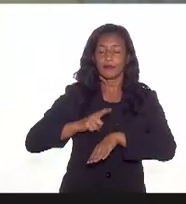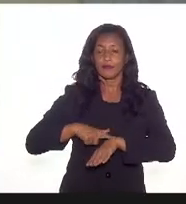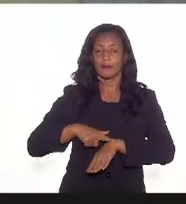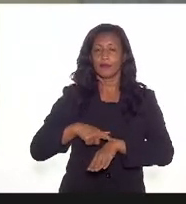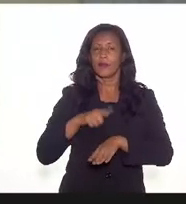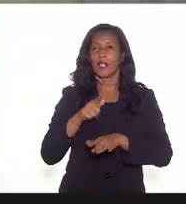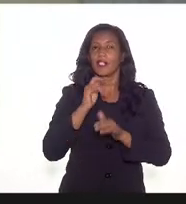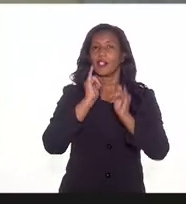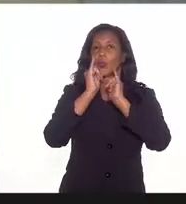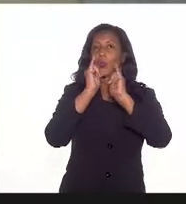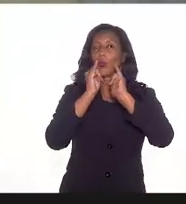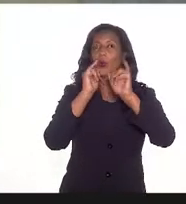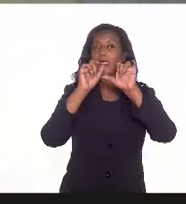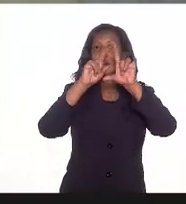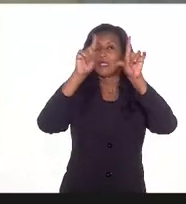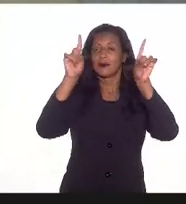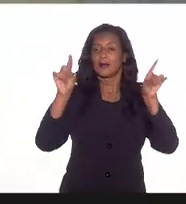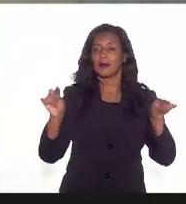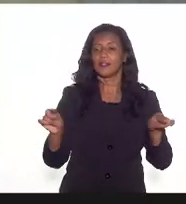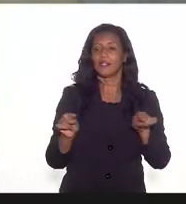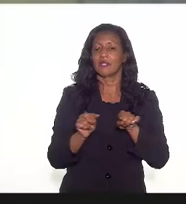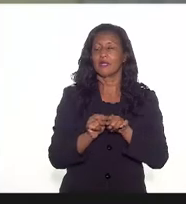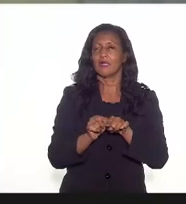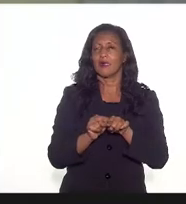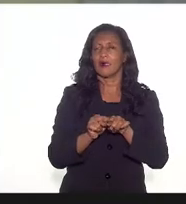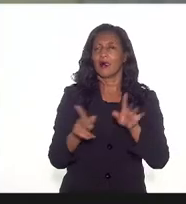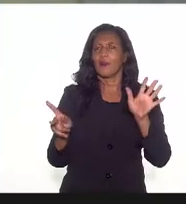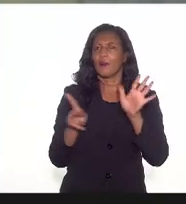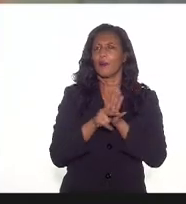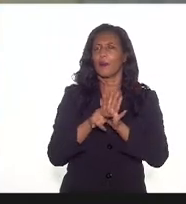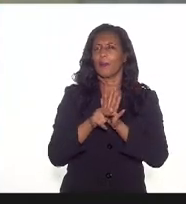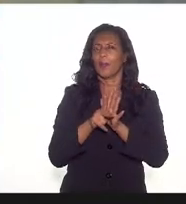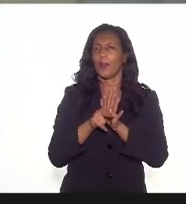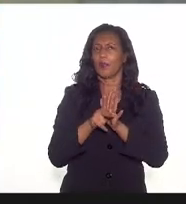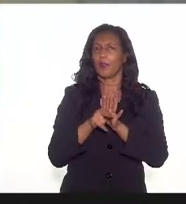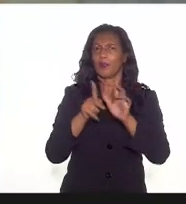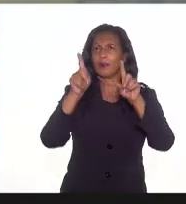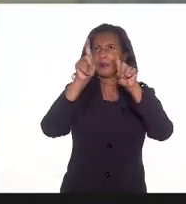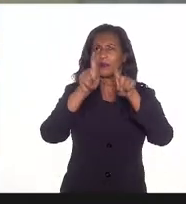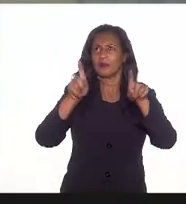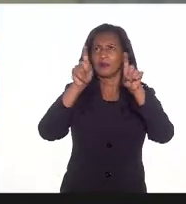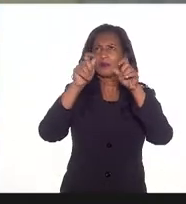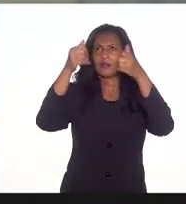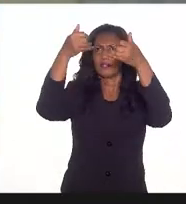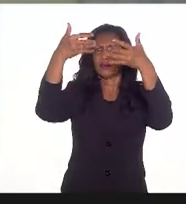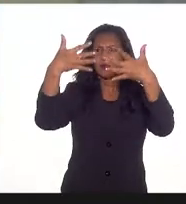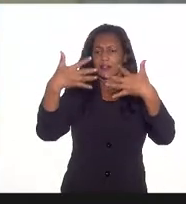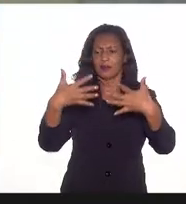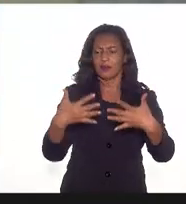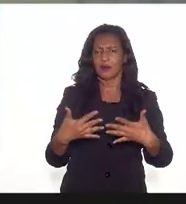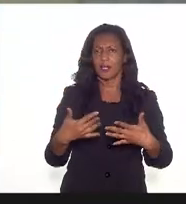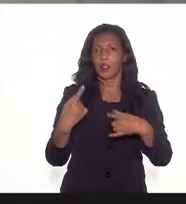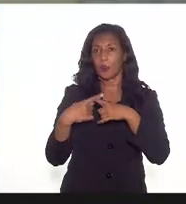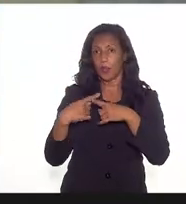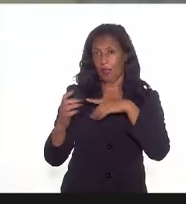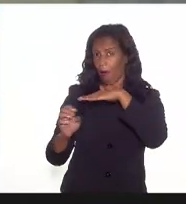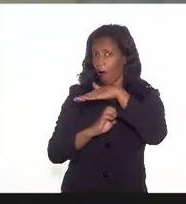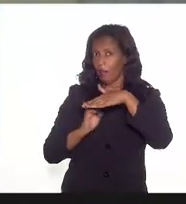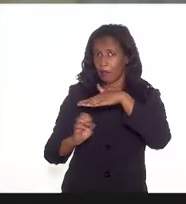esses dados passam a fazer parte do mesmo corpo. Porque a empresa pode não